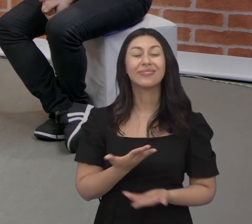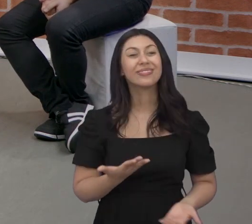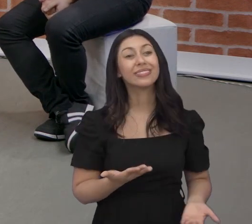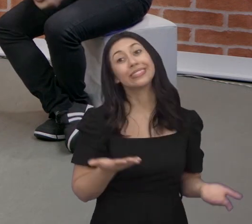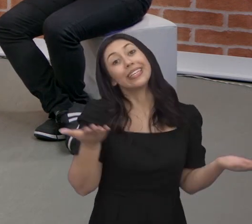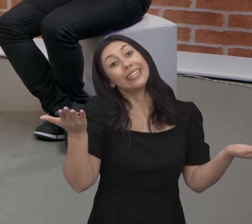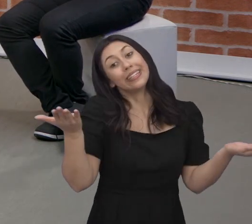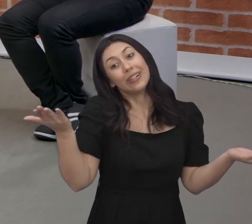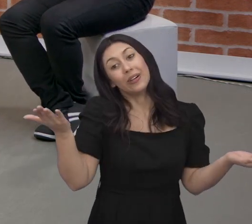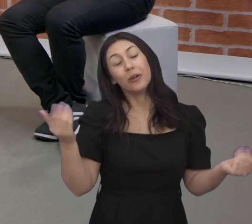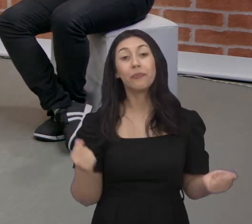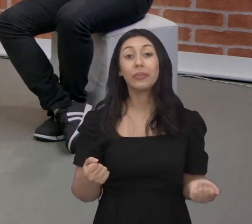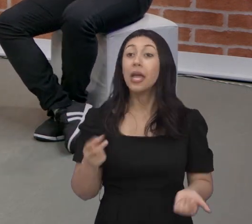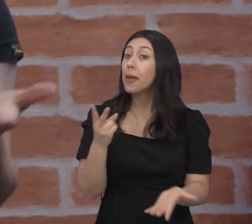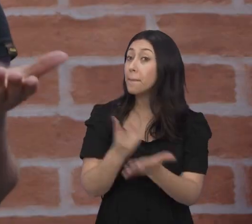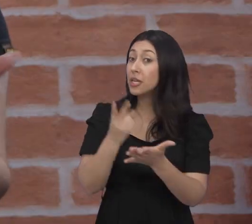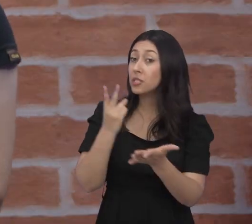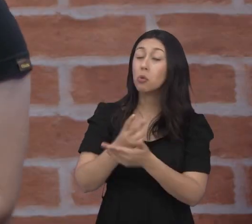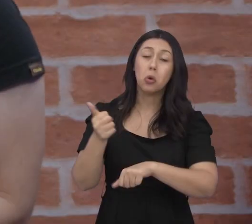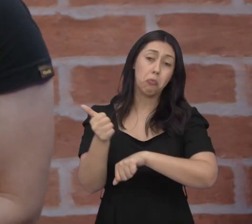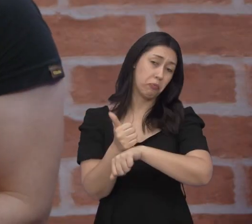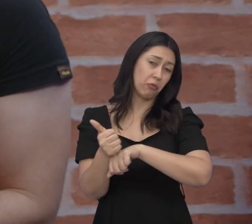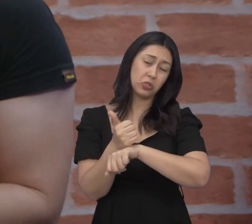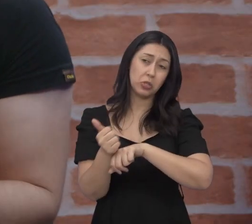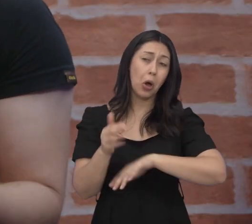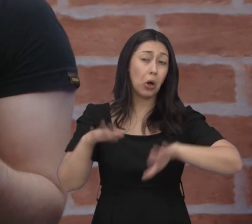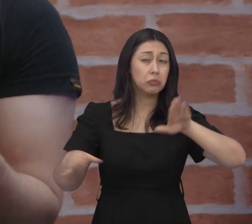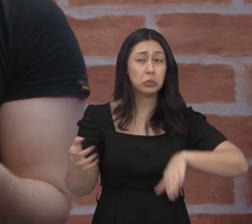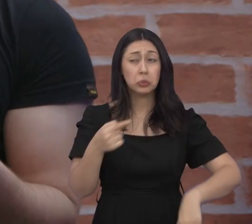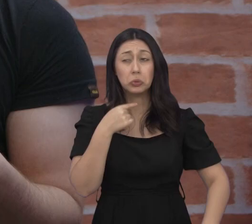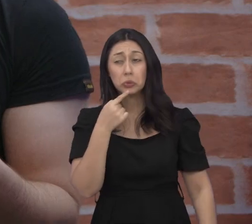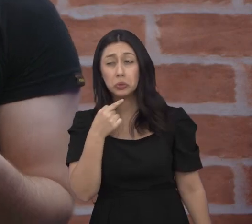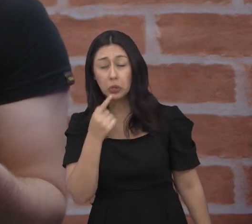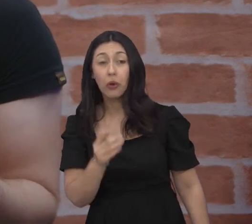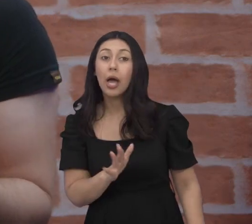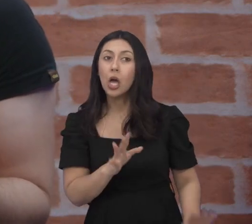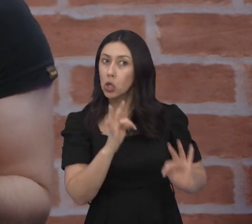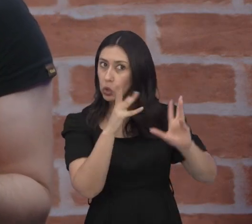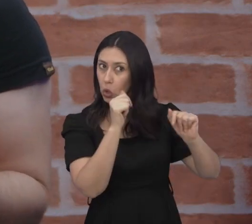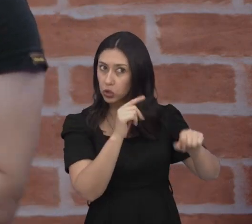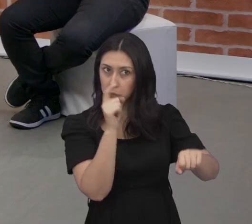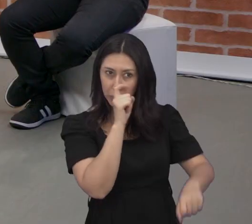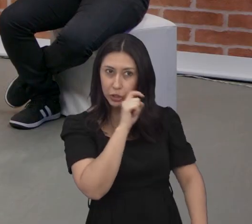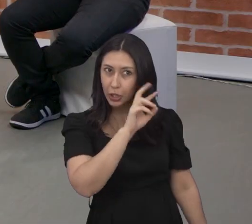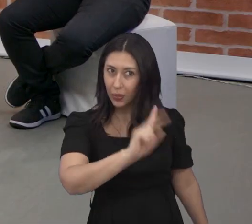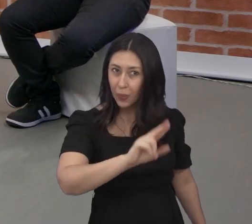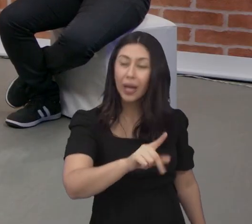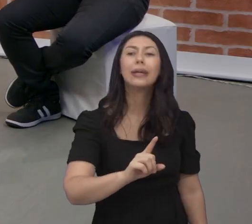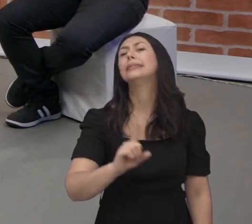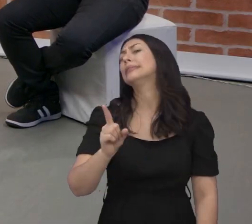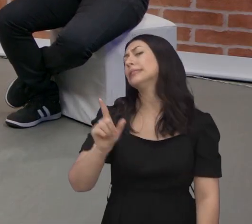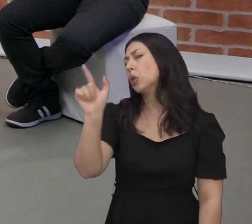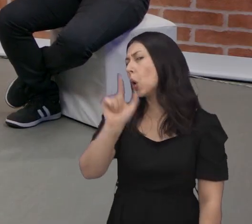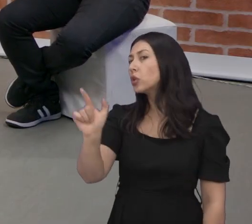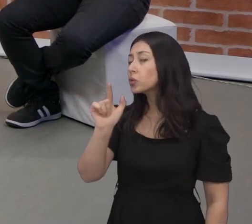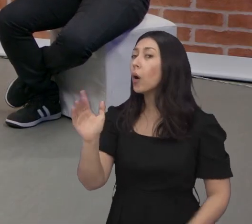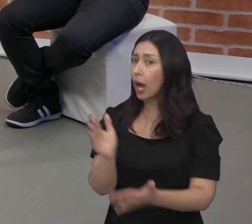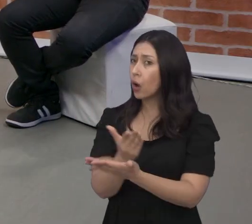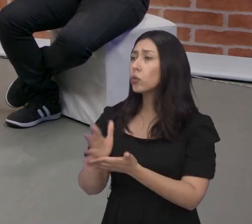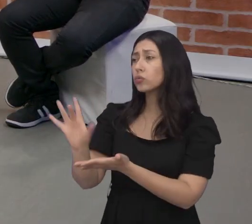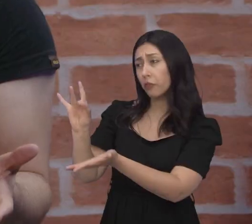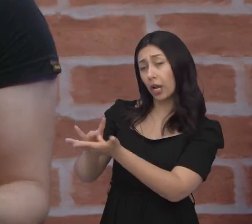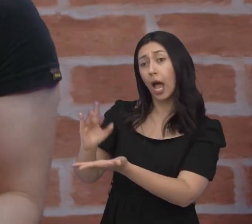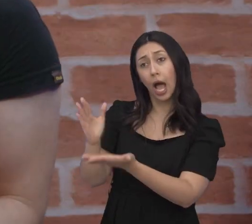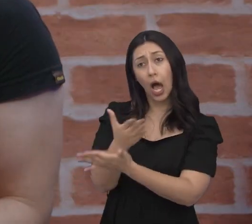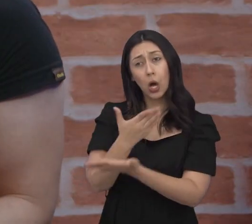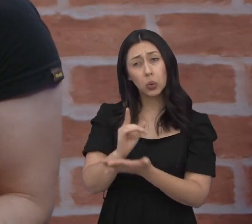não. Então é isso, né? Se até o ufólogo tá aí descrente... Mas não que todos sejam falsos. Não que seja falso, lógico que não. Pode ser real, pode não